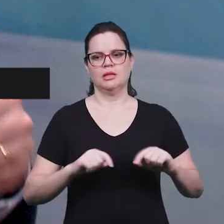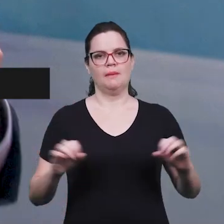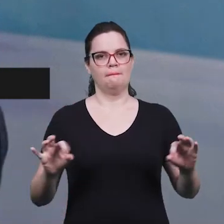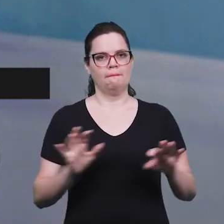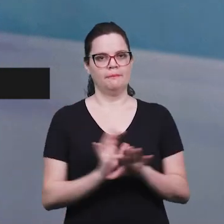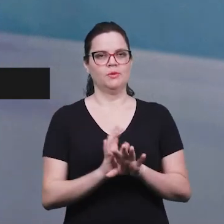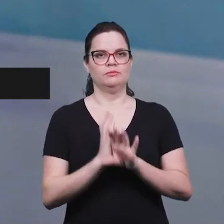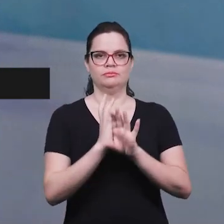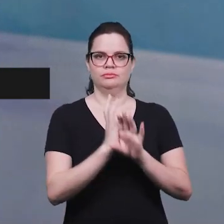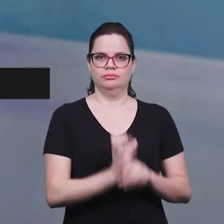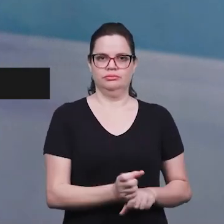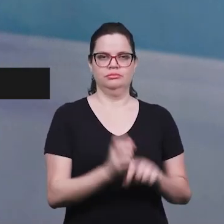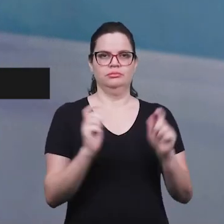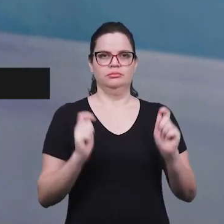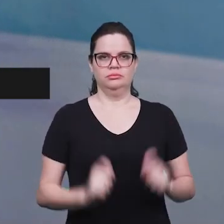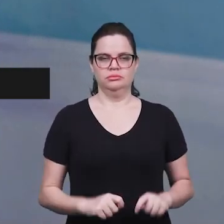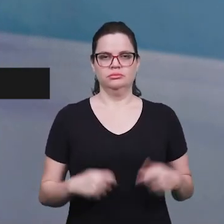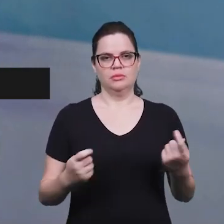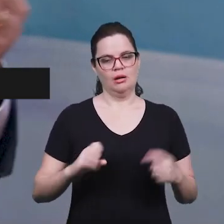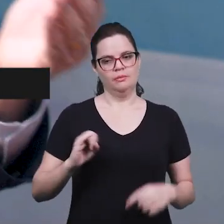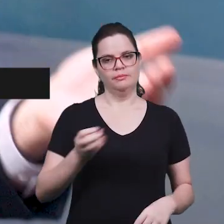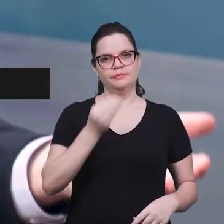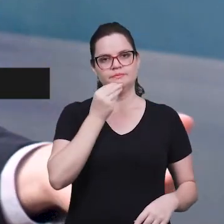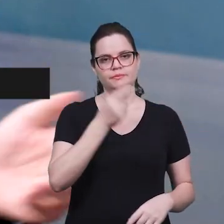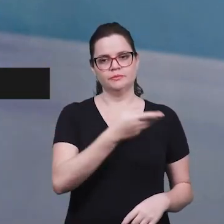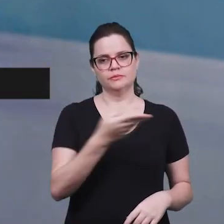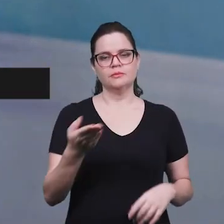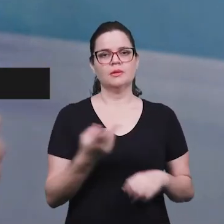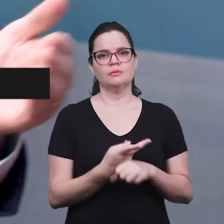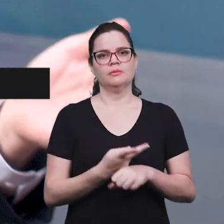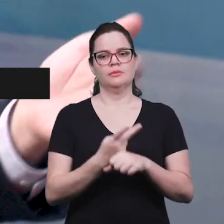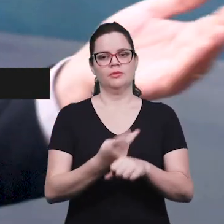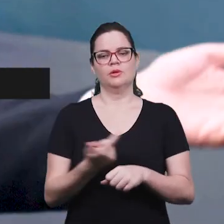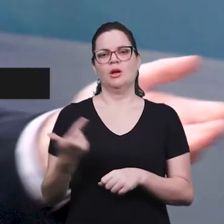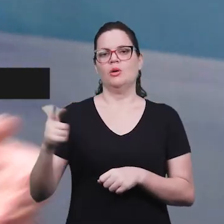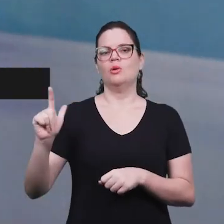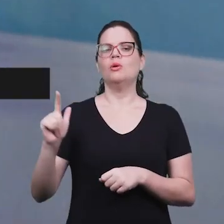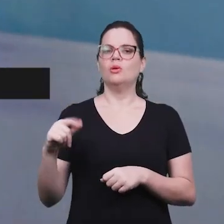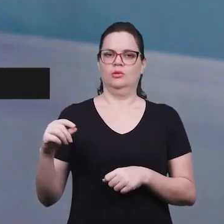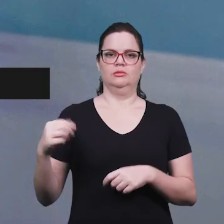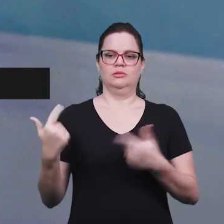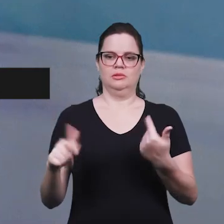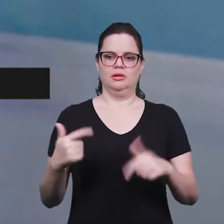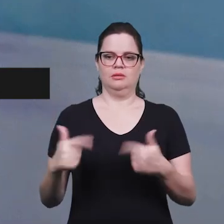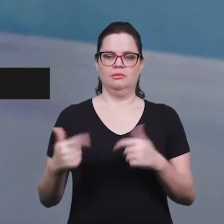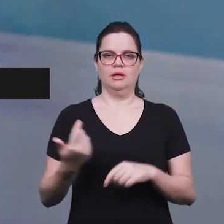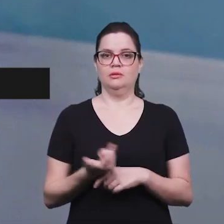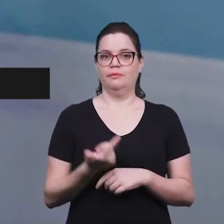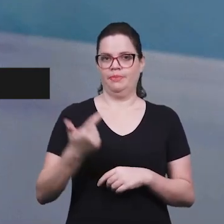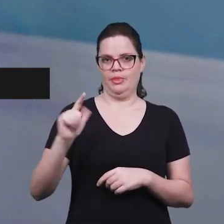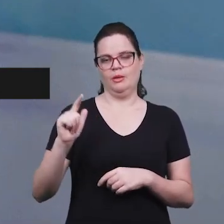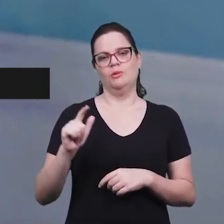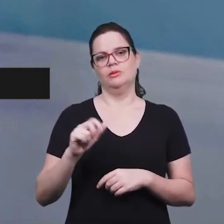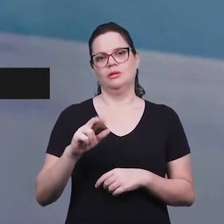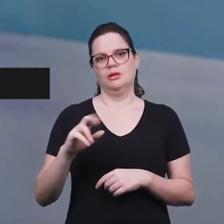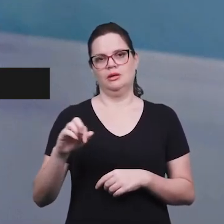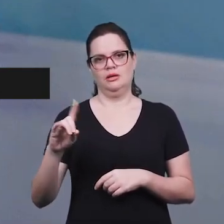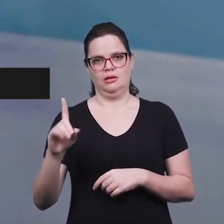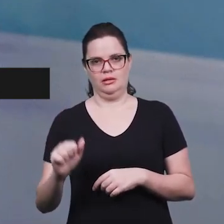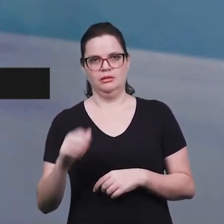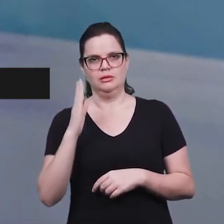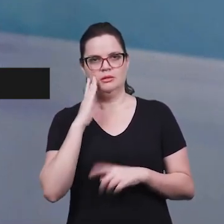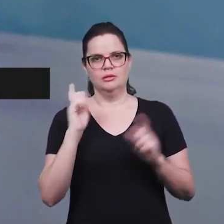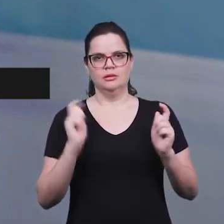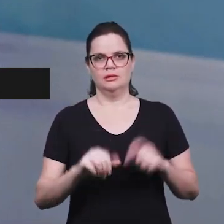contabilizada, que é um tempo oportuno para procurar um novo emprego ou uma nova fonte de renda. Então comece com 10%